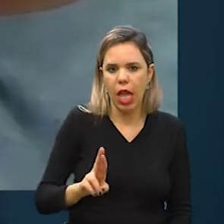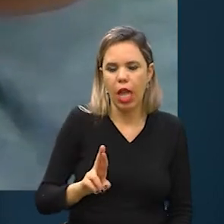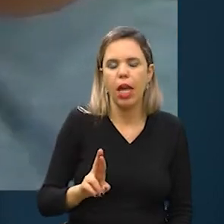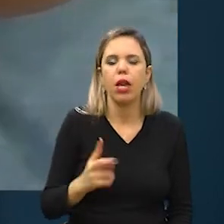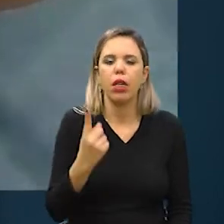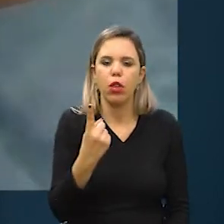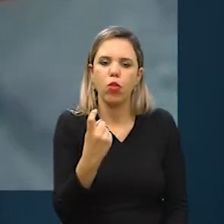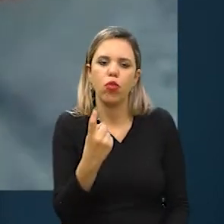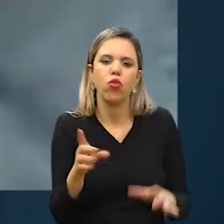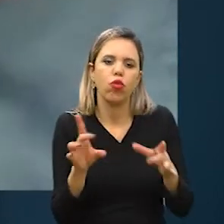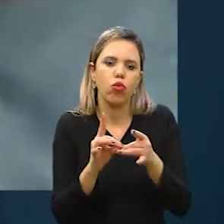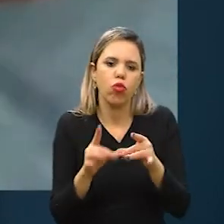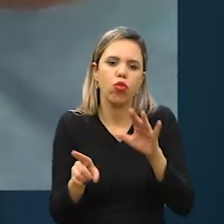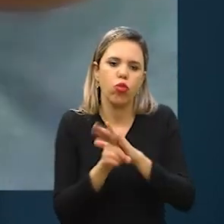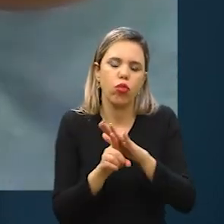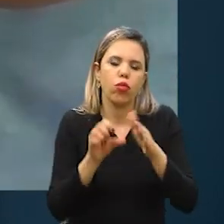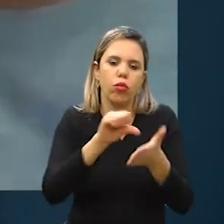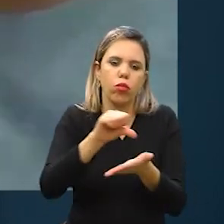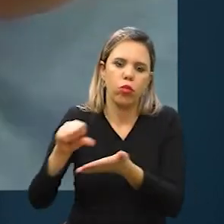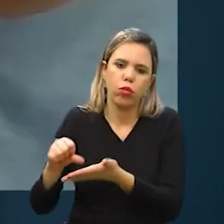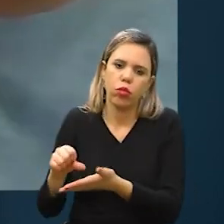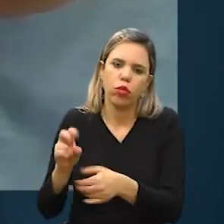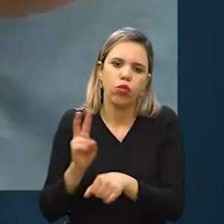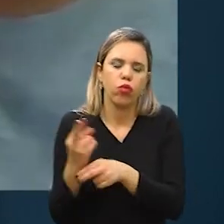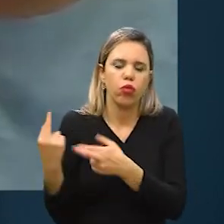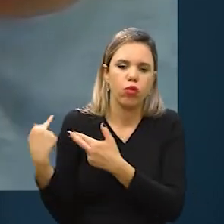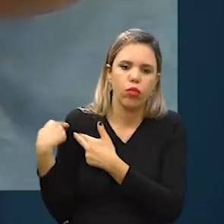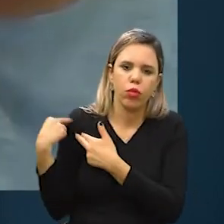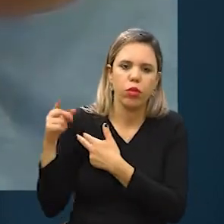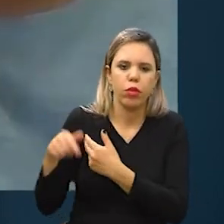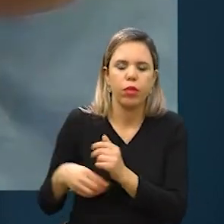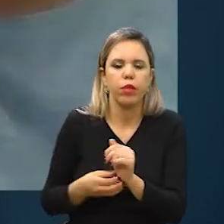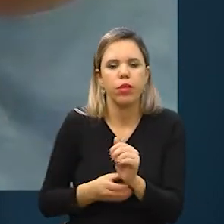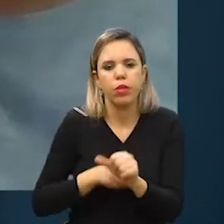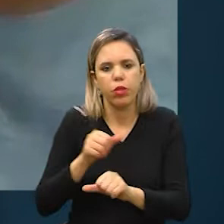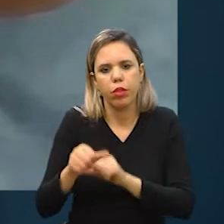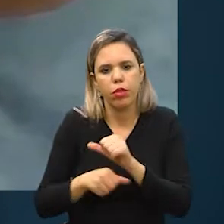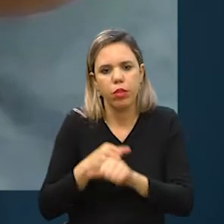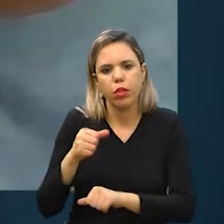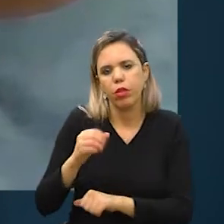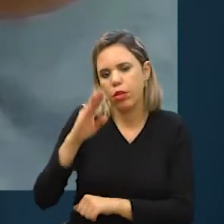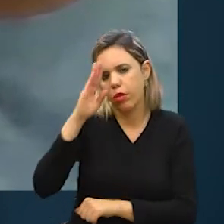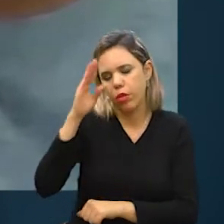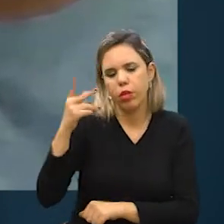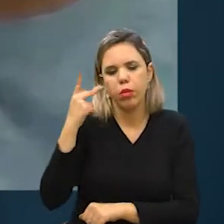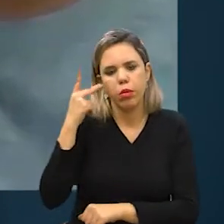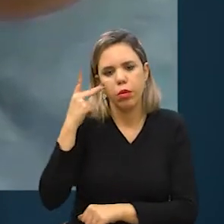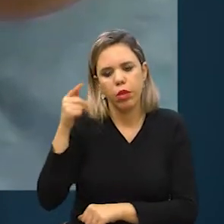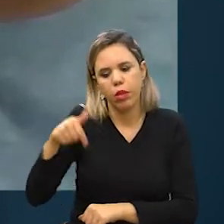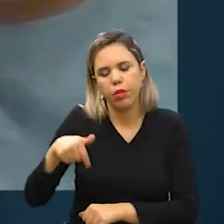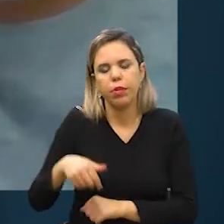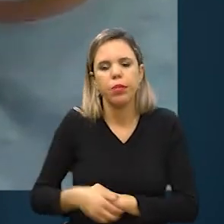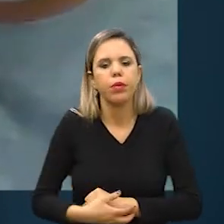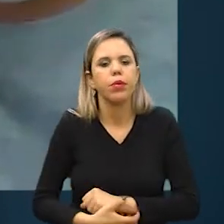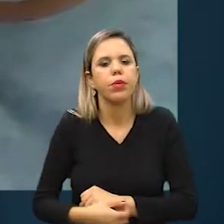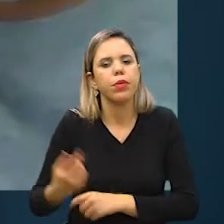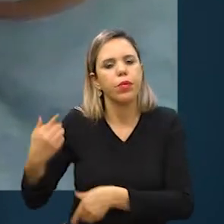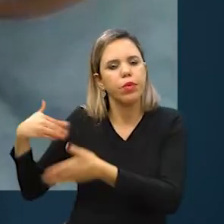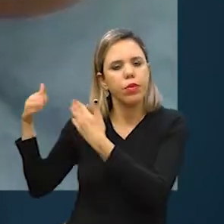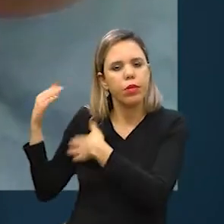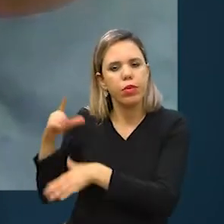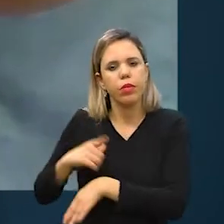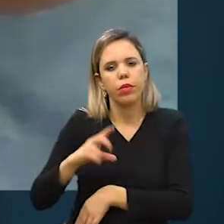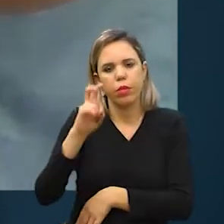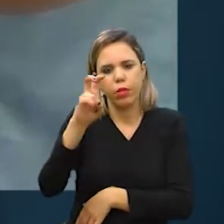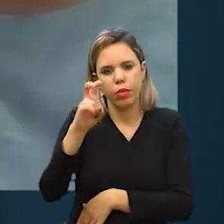sócio regional que cuida de uma determinada região. E foi assim que eu me tornei o Master de São Paulo. Aqui em São Paulo, naquela